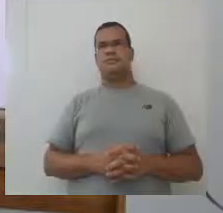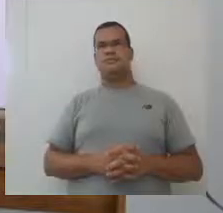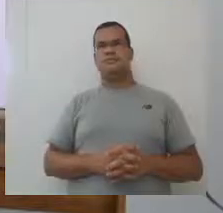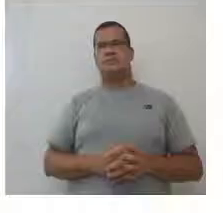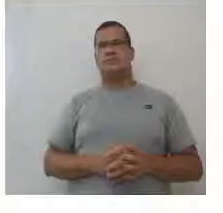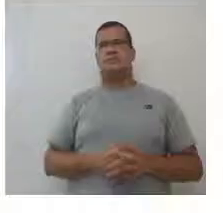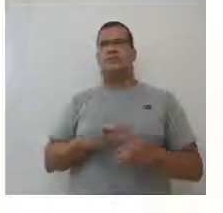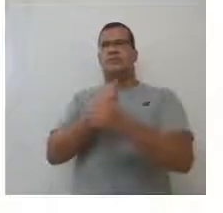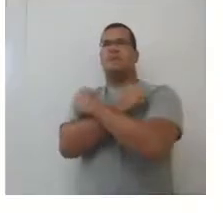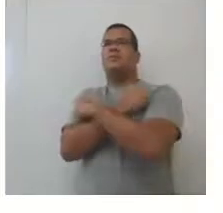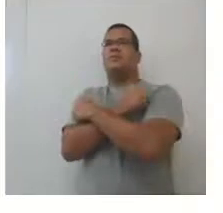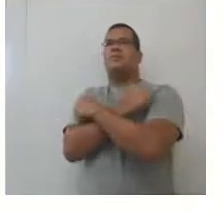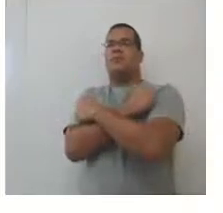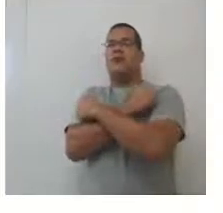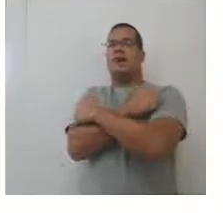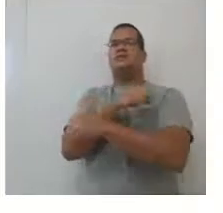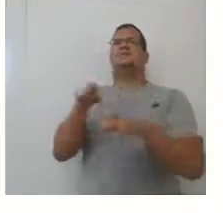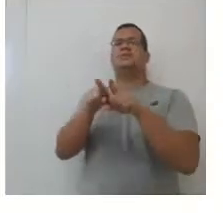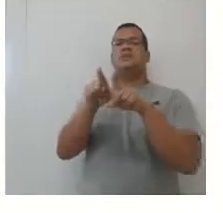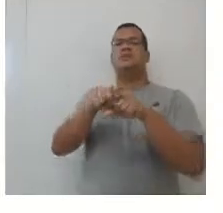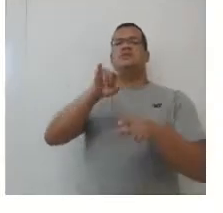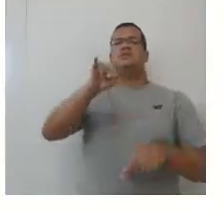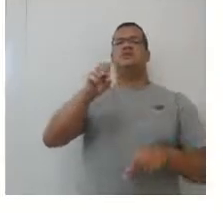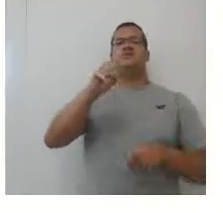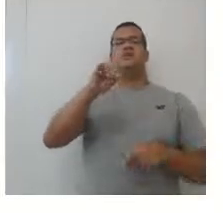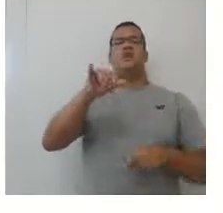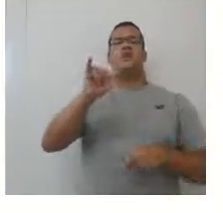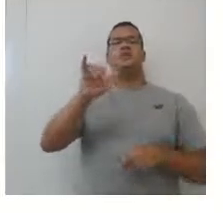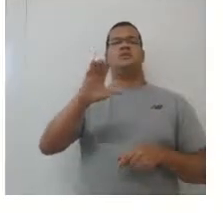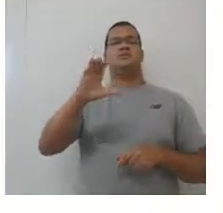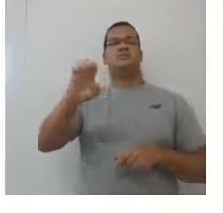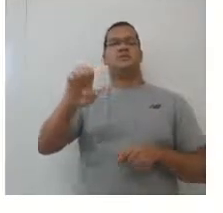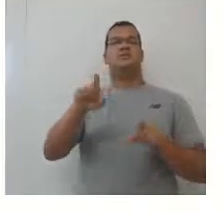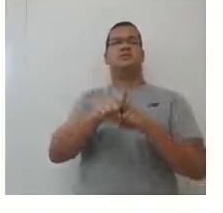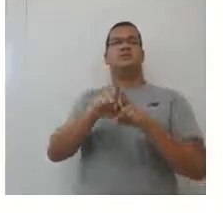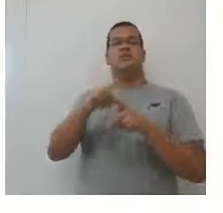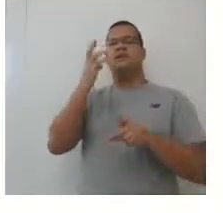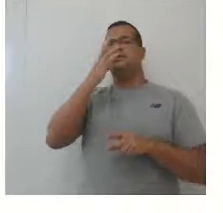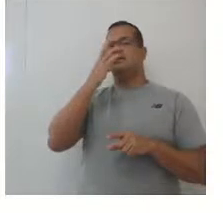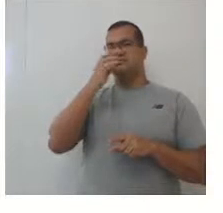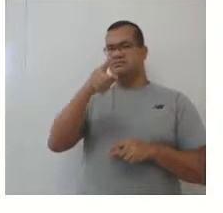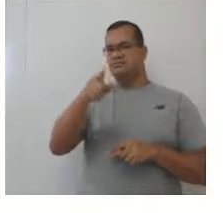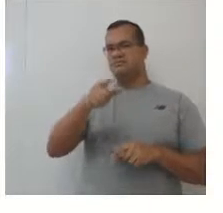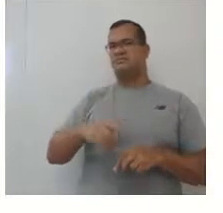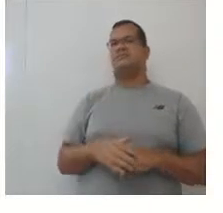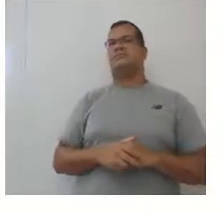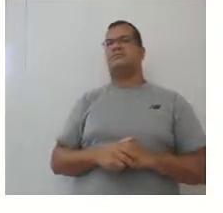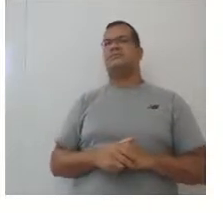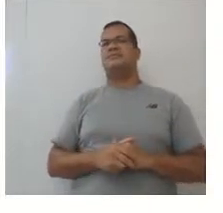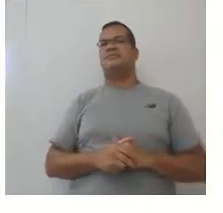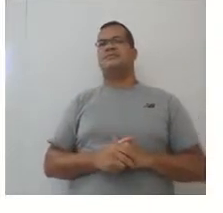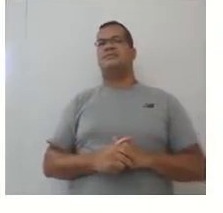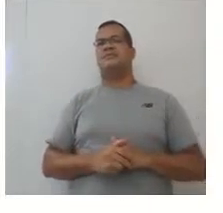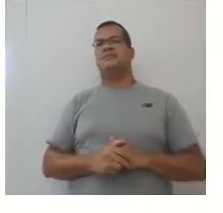Pessoal, aí um abraço também aí pra todo mundo aí. Joyce, tô ligado que você tá vendo aí, viu? Ó, é o